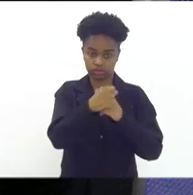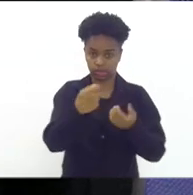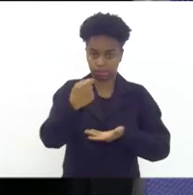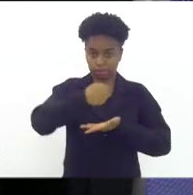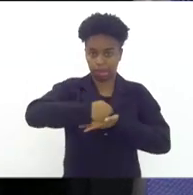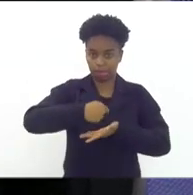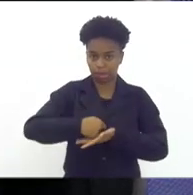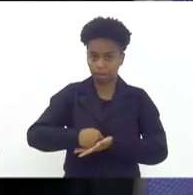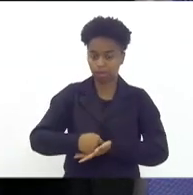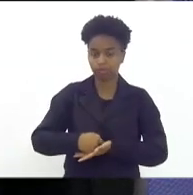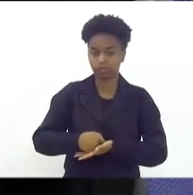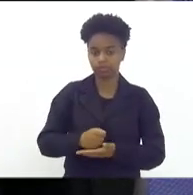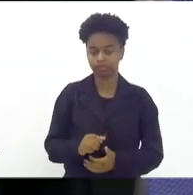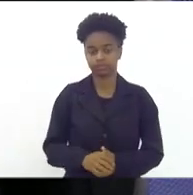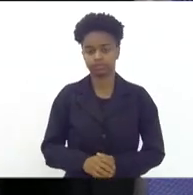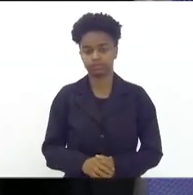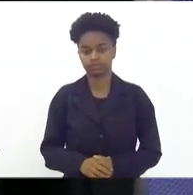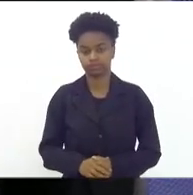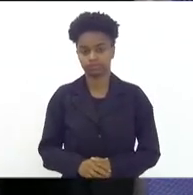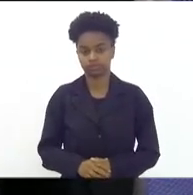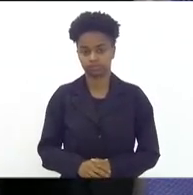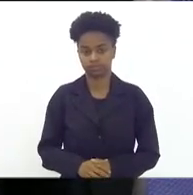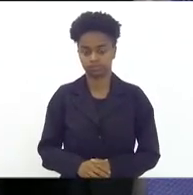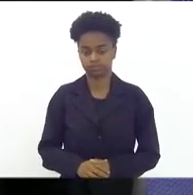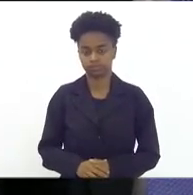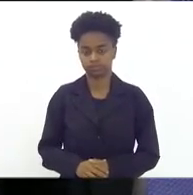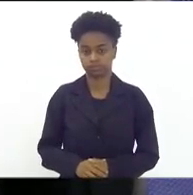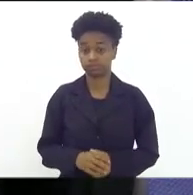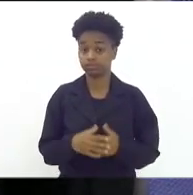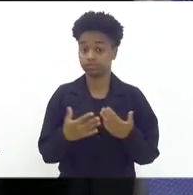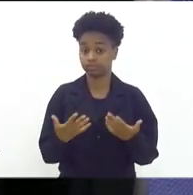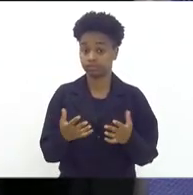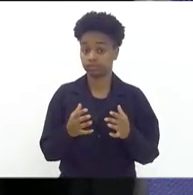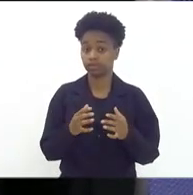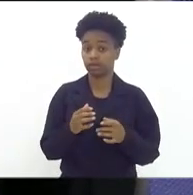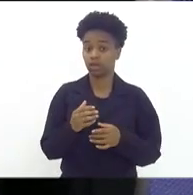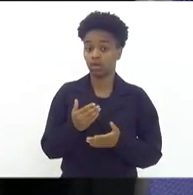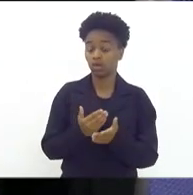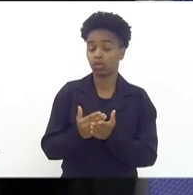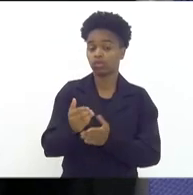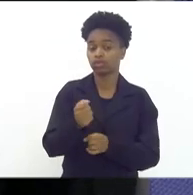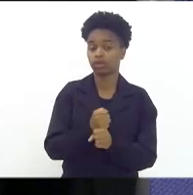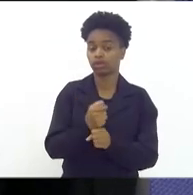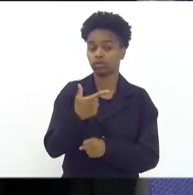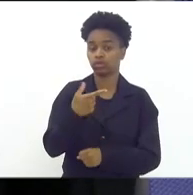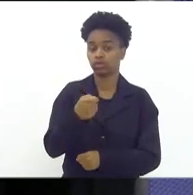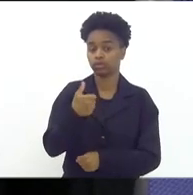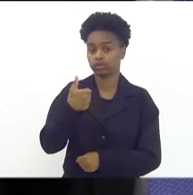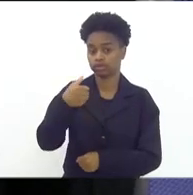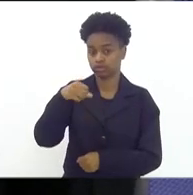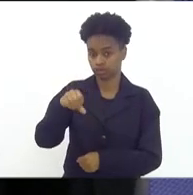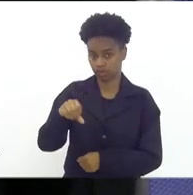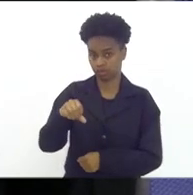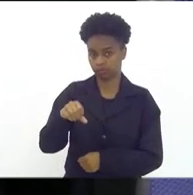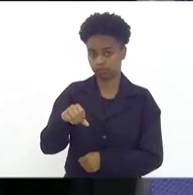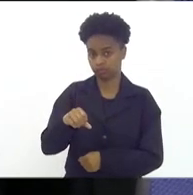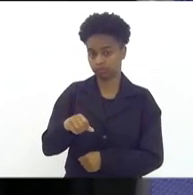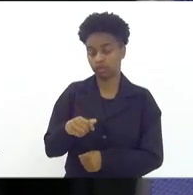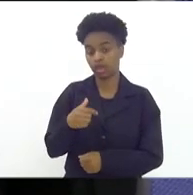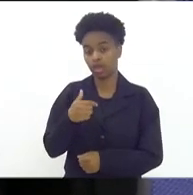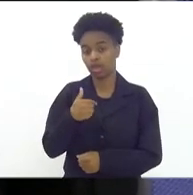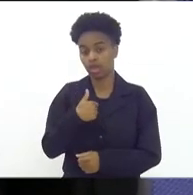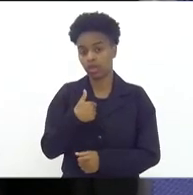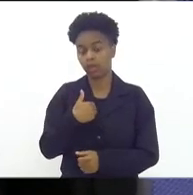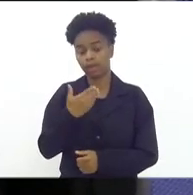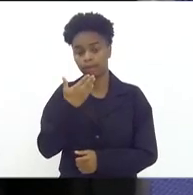intensa pela população e dessa maneira Desde o ano de 2019 quanto Deputado eu venho cobrando